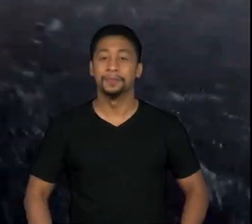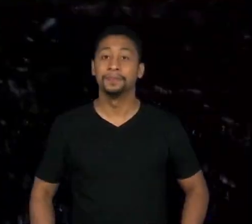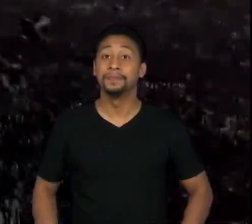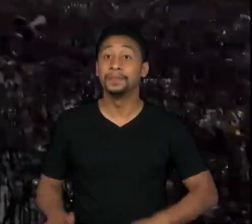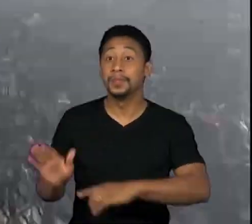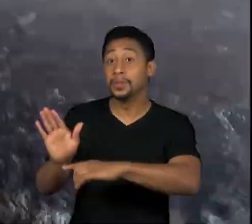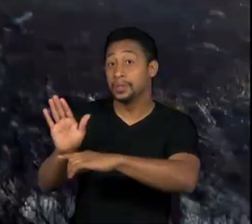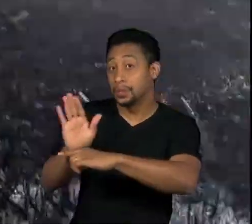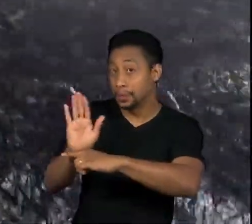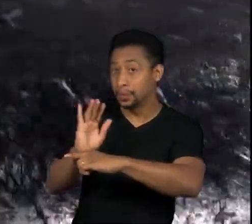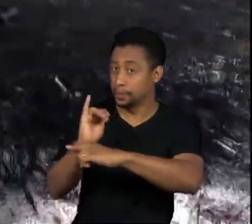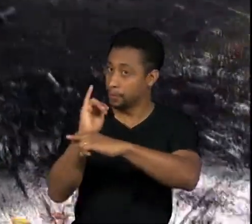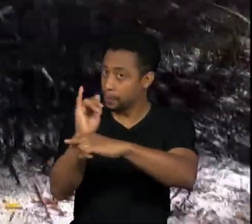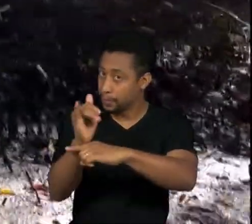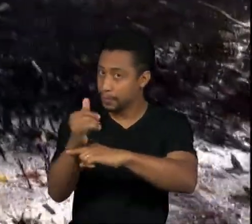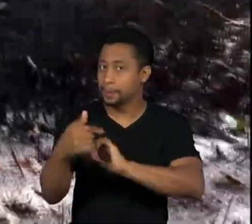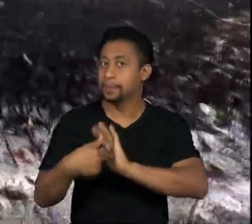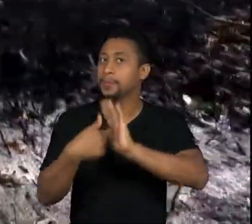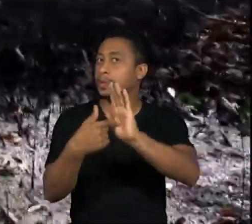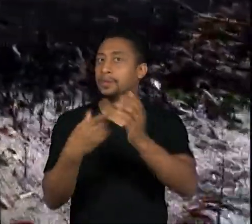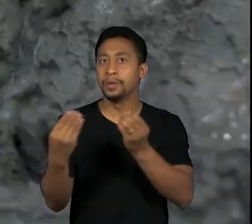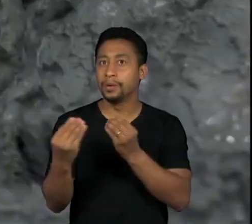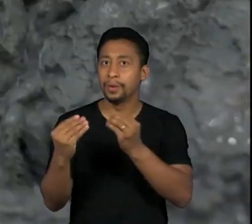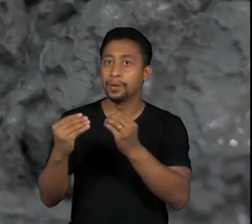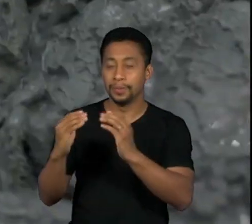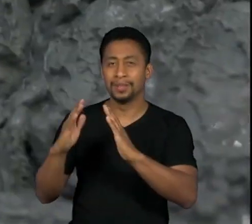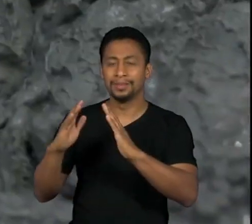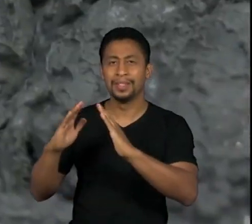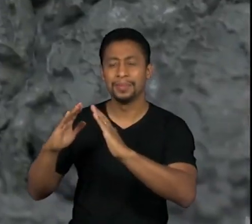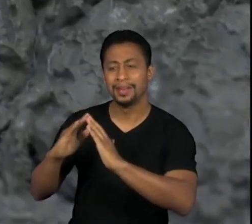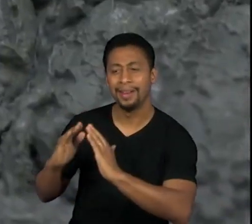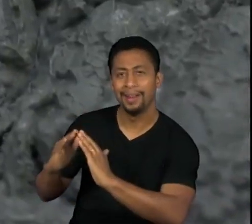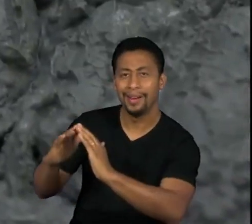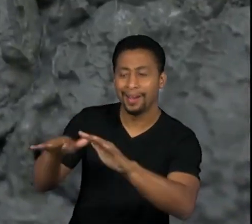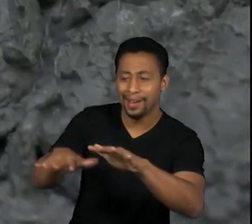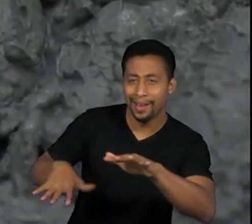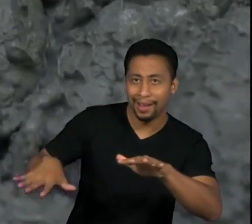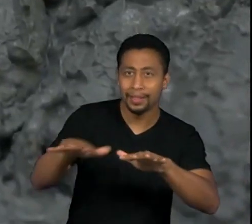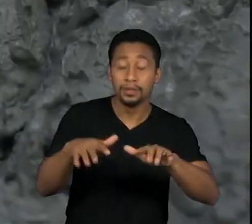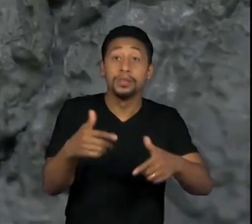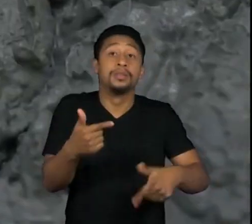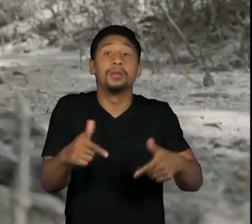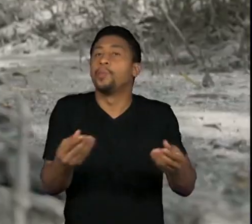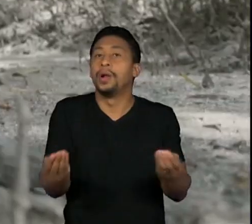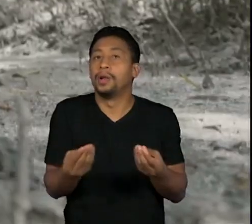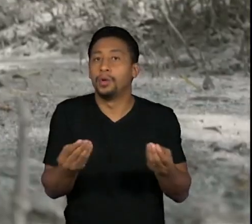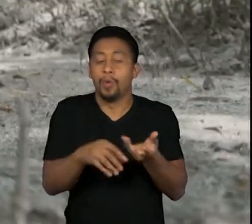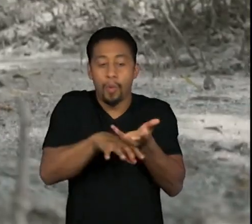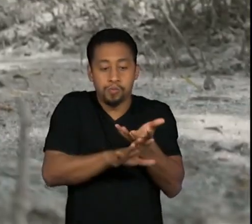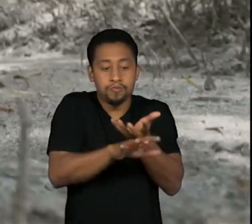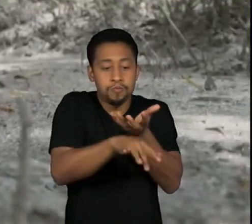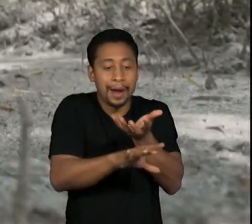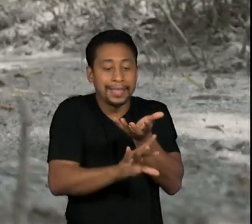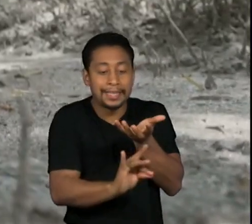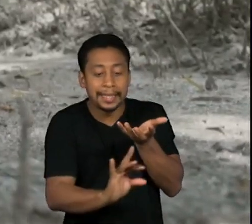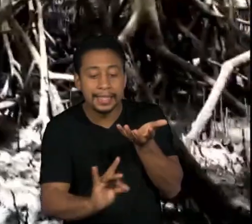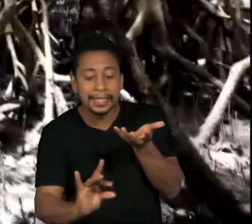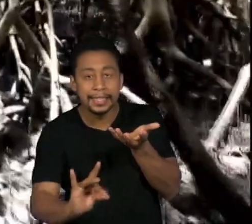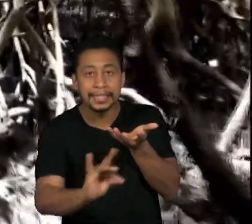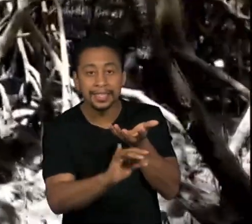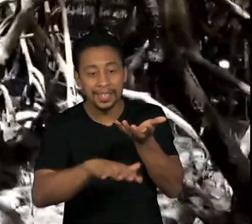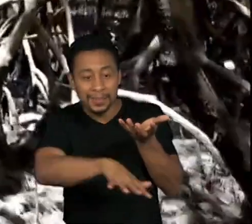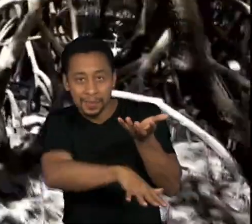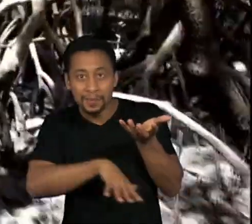Documentário registra o cotidiano das comunidades extrativistas que tiram o sustento de vida na biodiversidade da